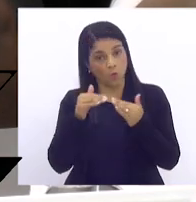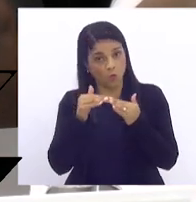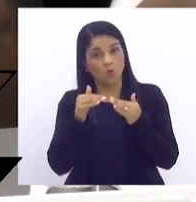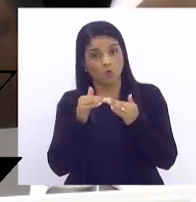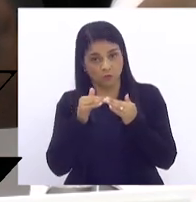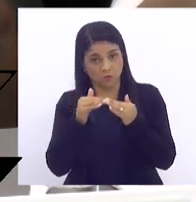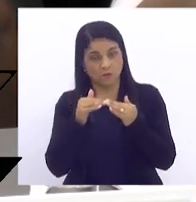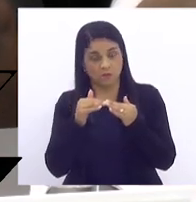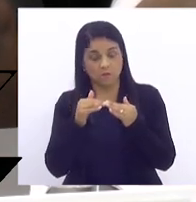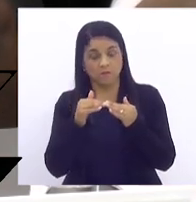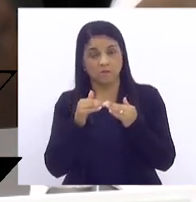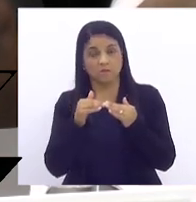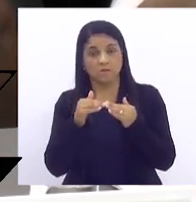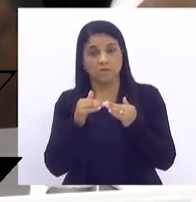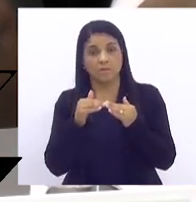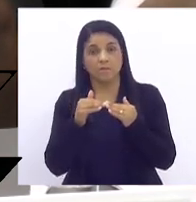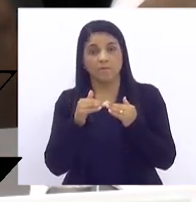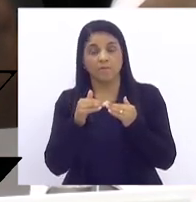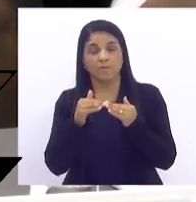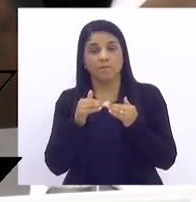eles disseram?